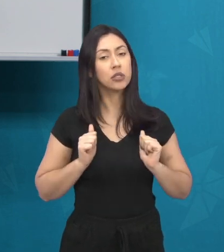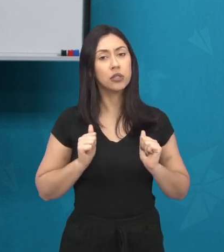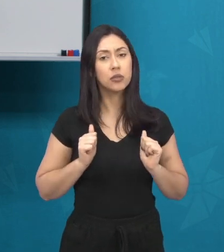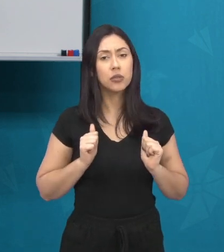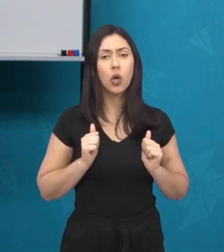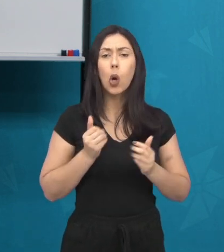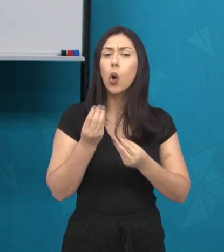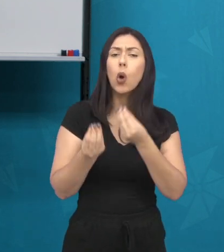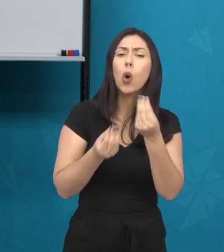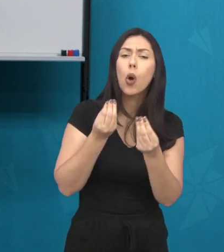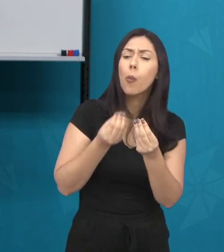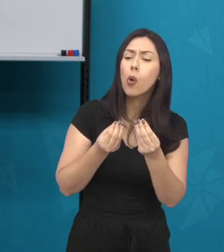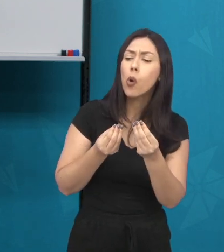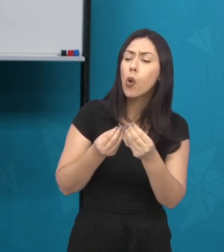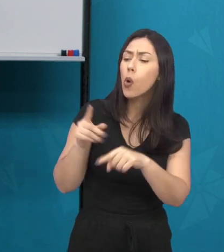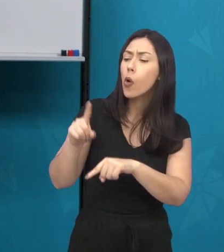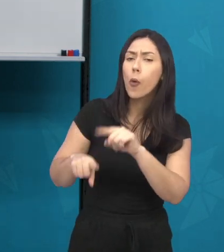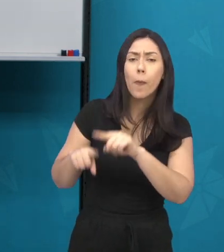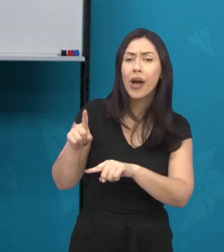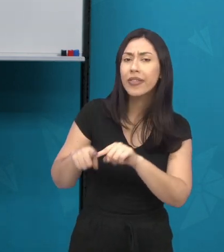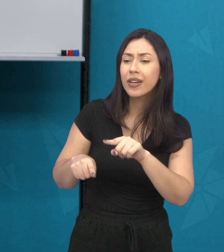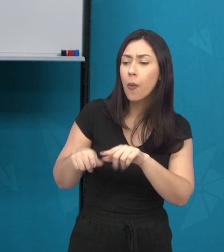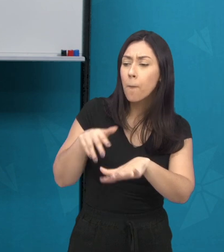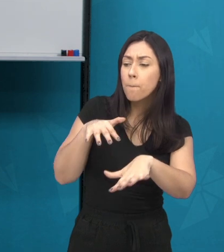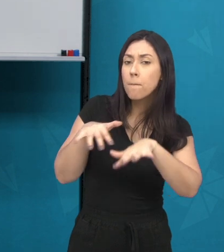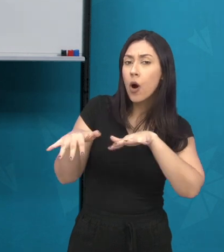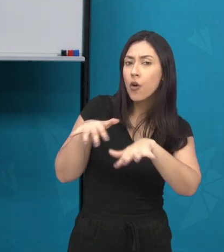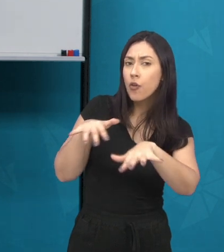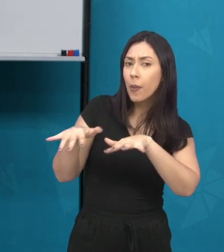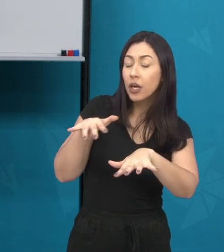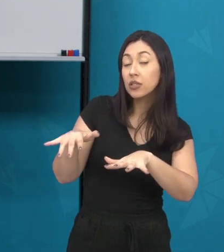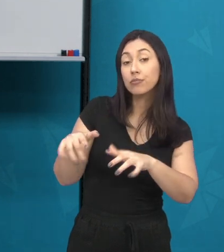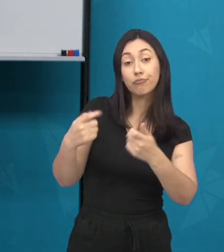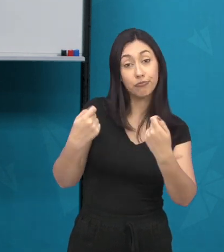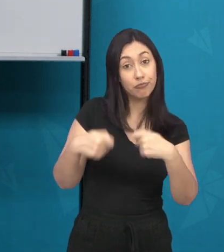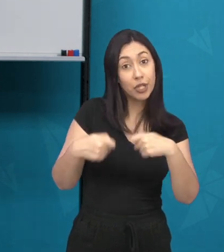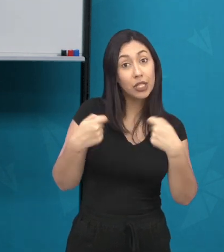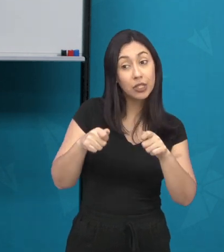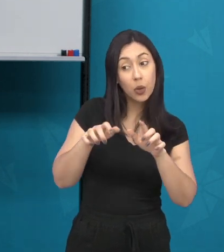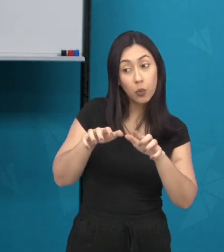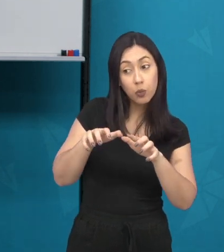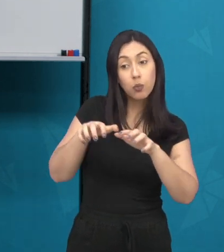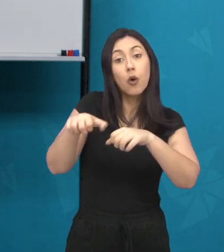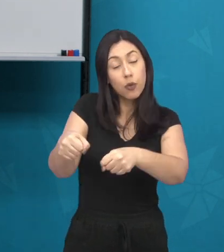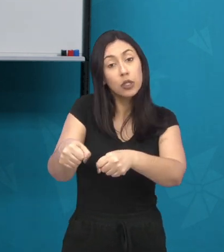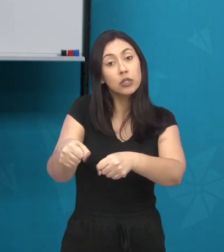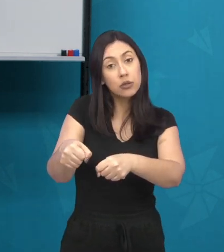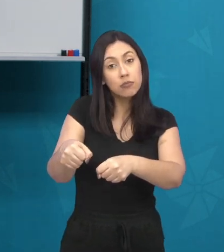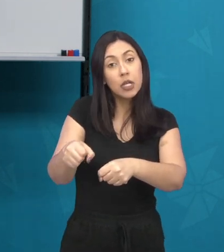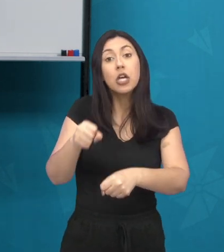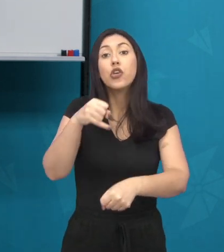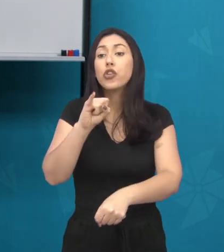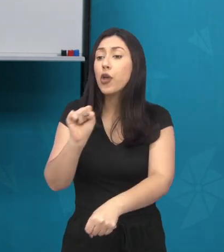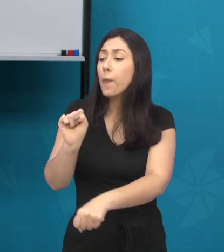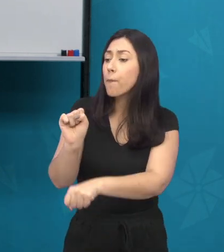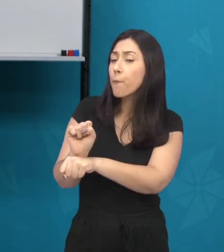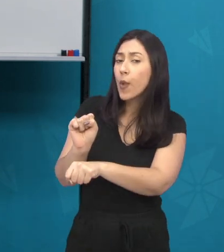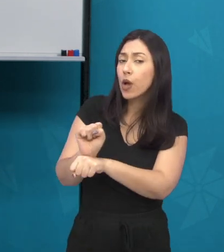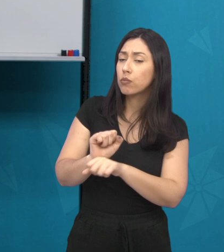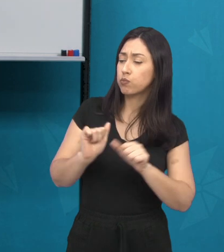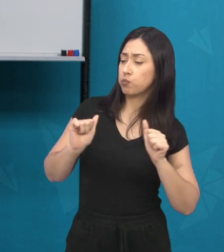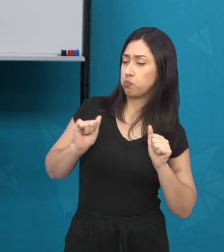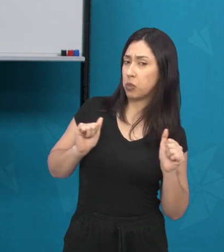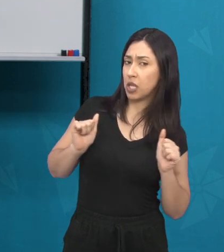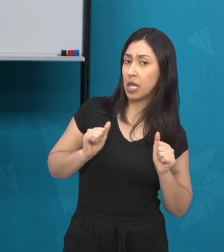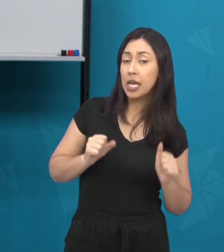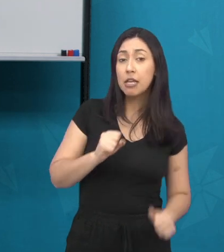capaz de tirar um corpo do Estado inercial uma força tem um corpo lá parado inércia se uma força